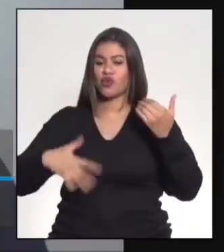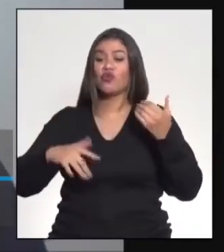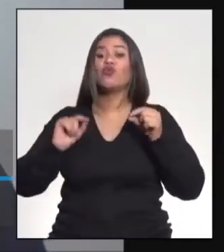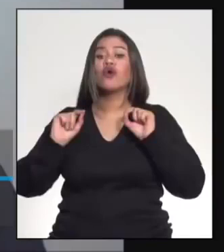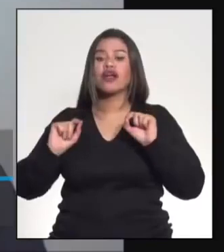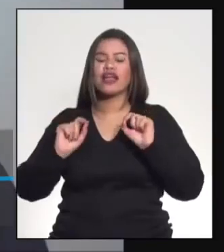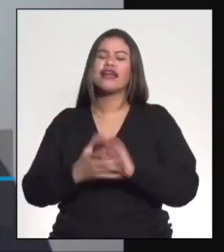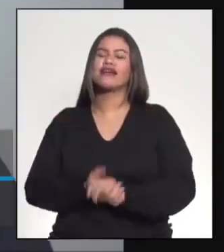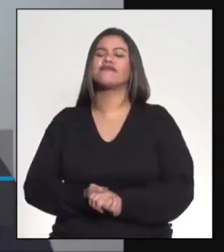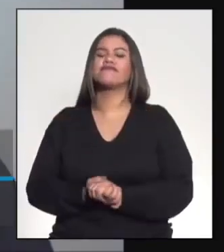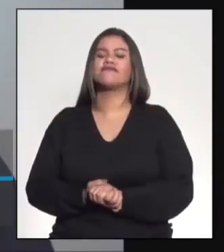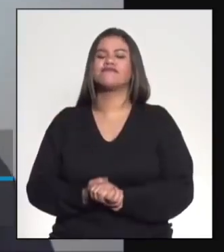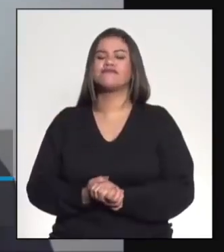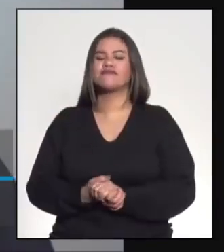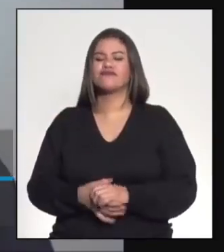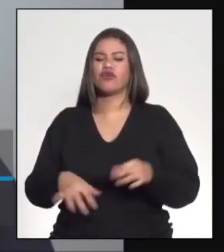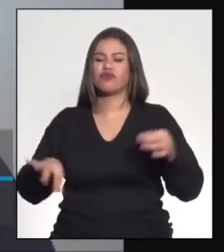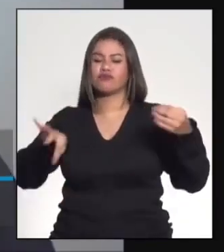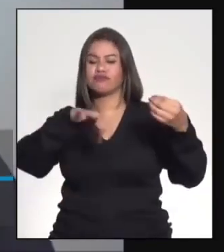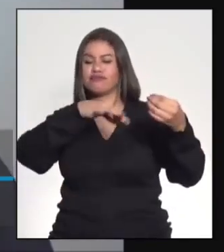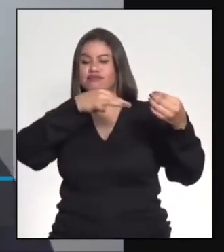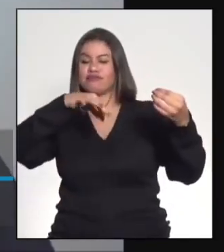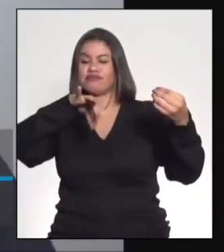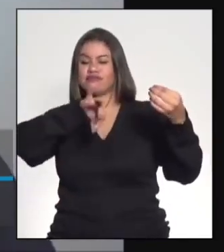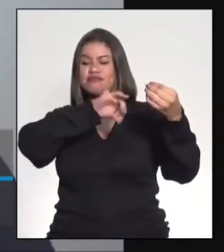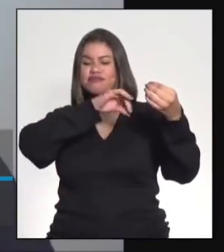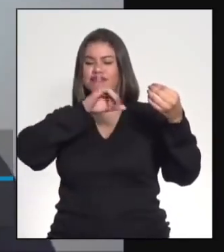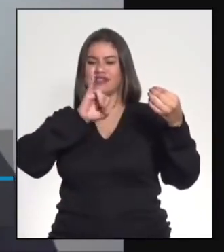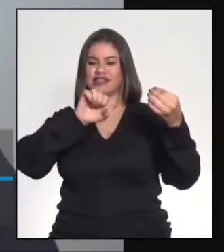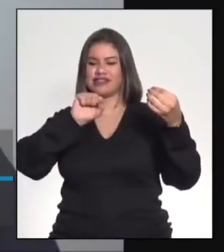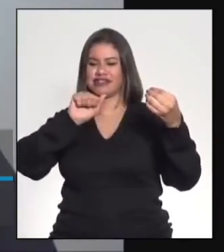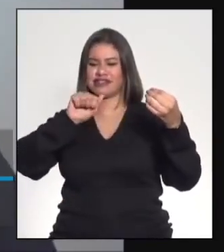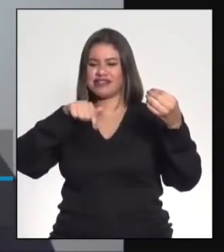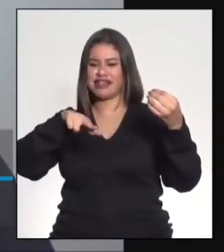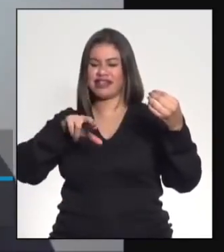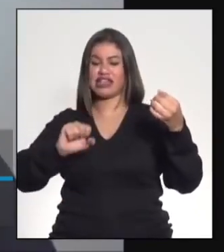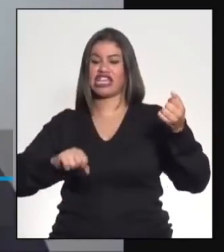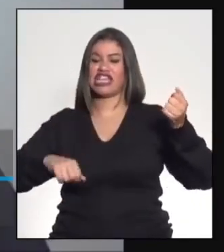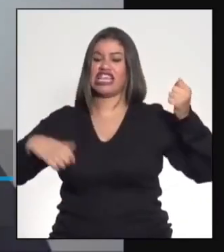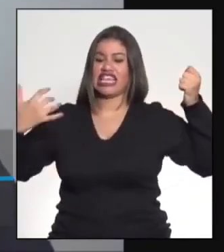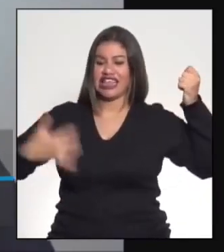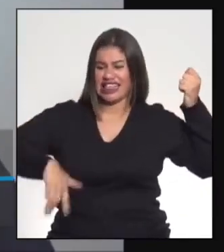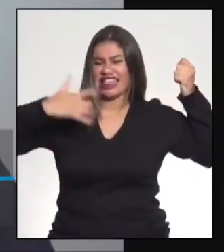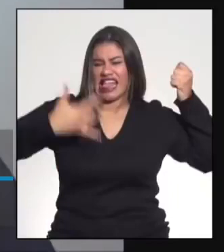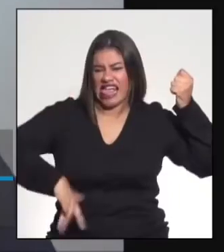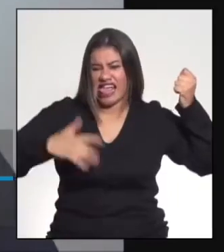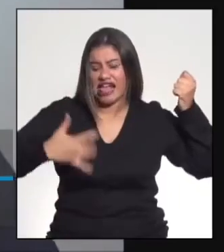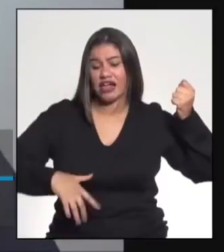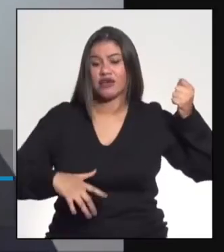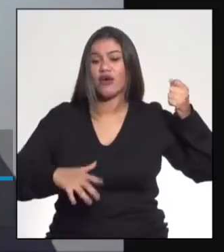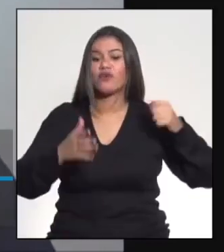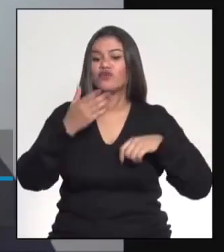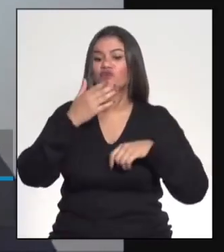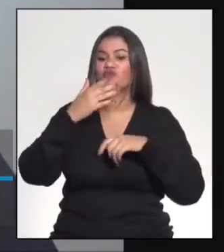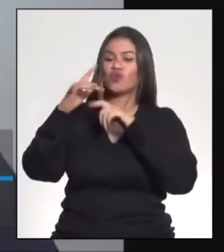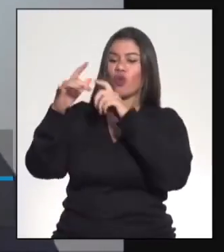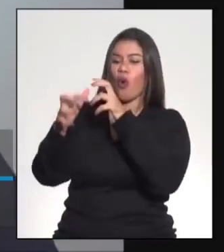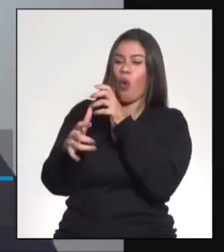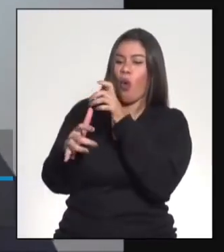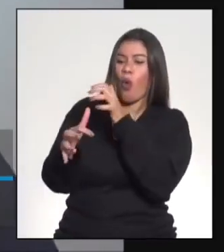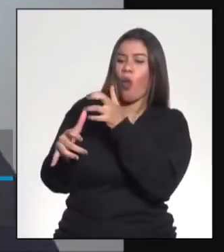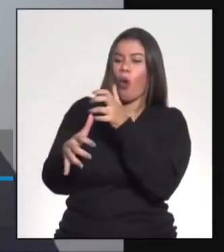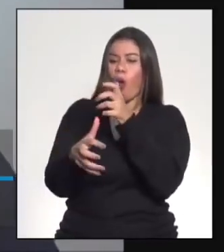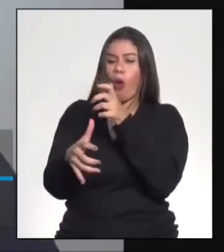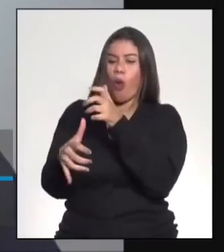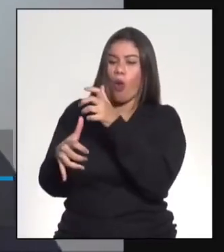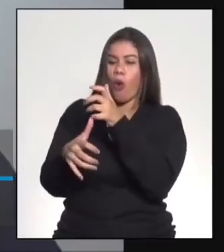que legal. Violino, o Isaac toca, guitarra, tem um que toca trompete, o Guilherme